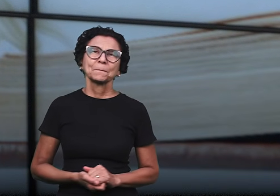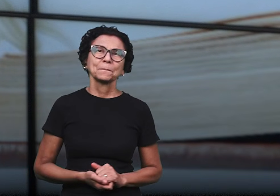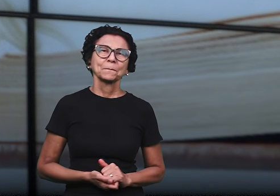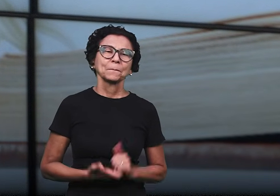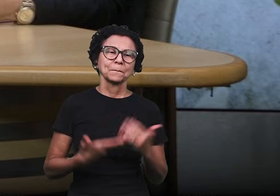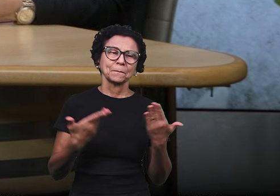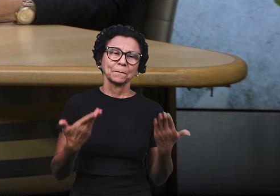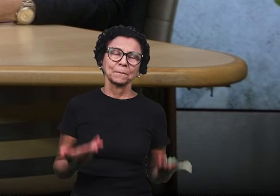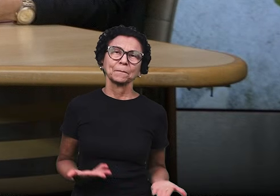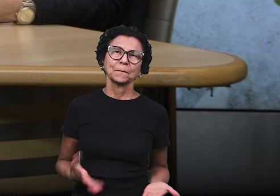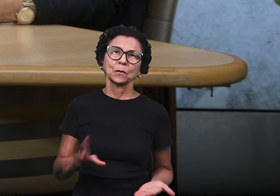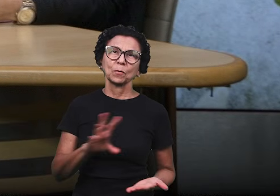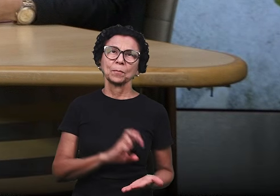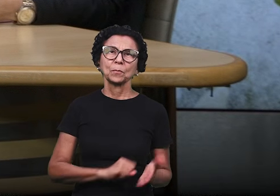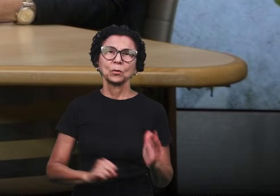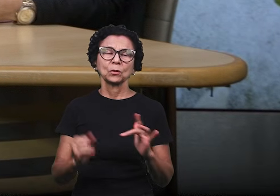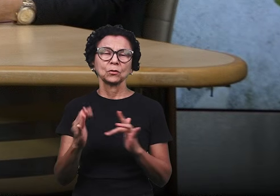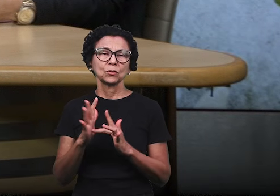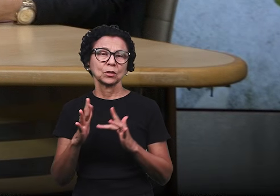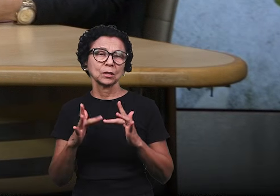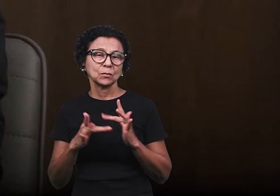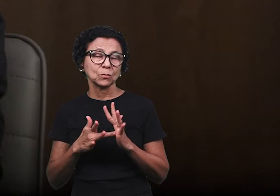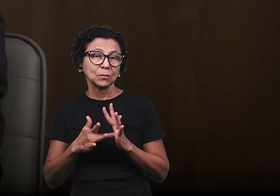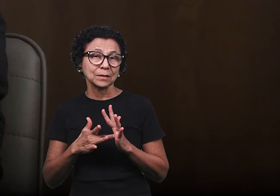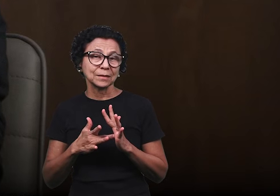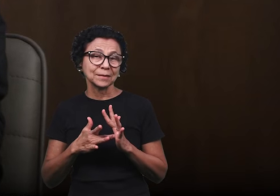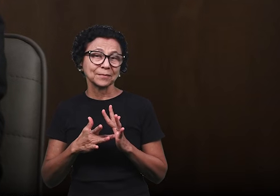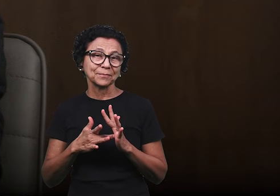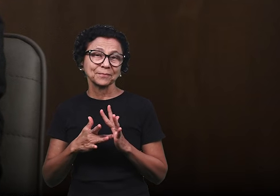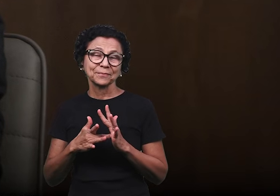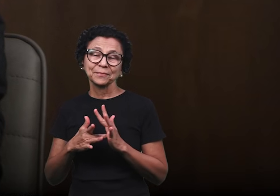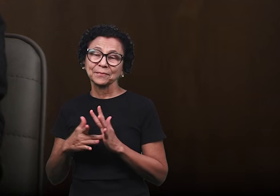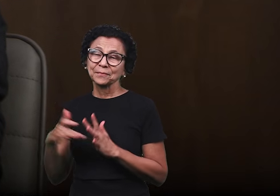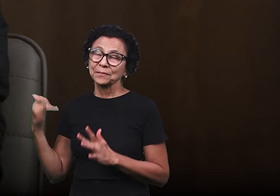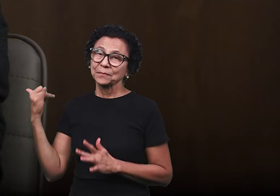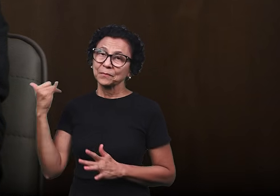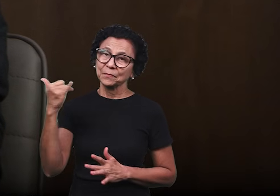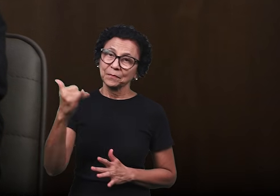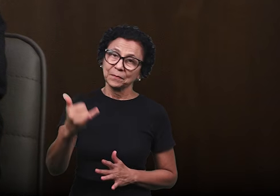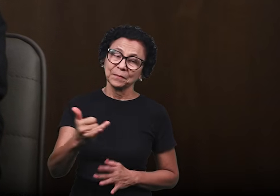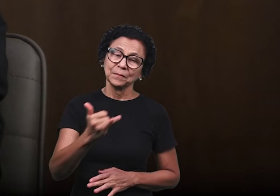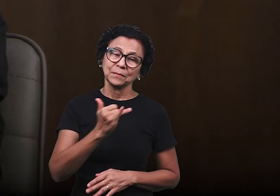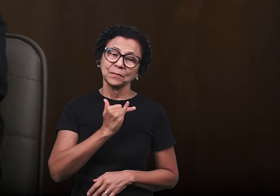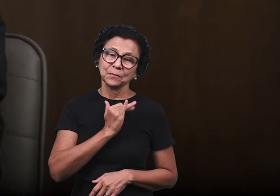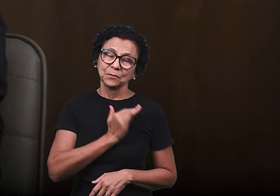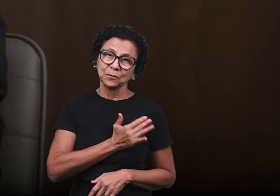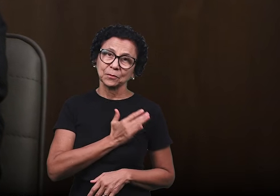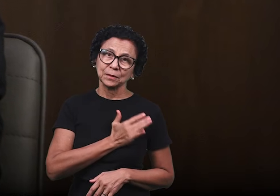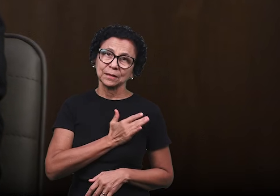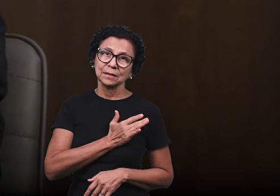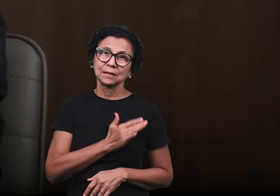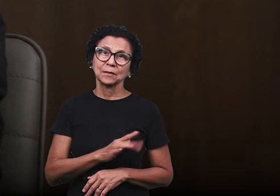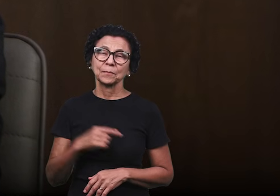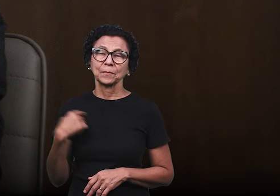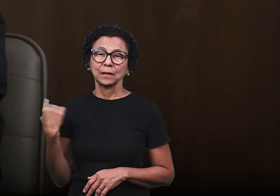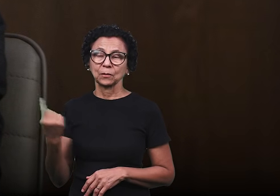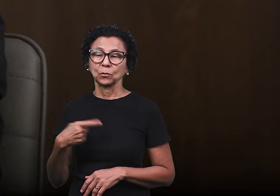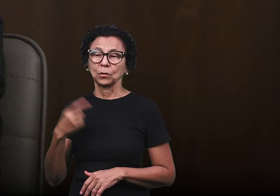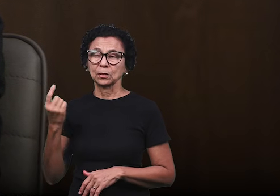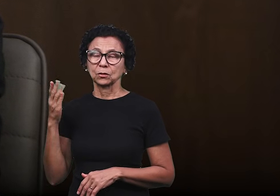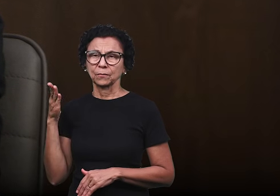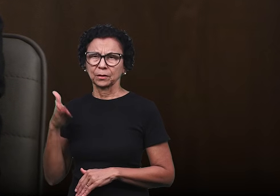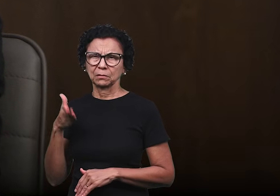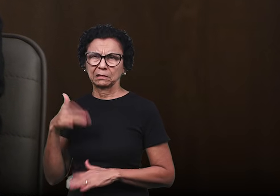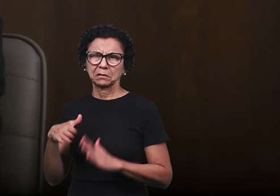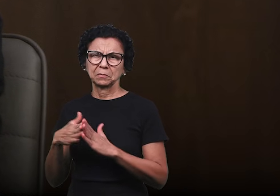Amém. E é esse amor que o Senhor Jesus, Ele quer se revelar, tanto a nós como a igreja, como aqueles que